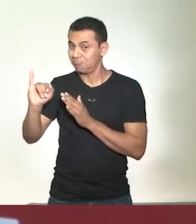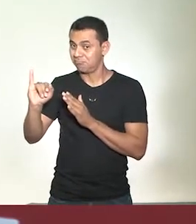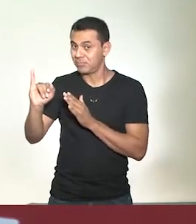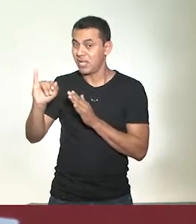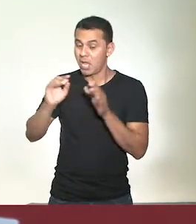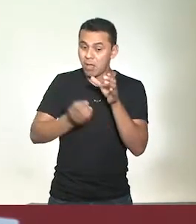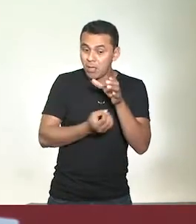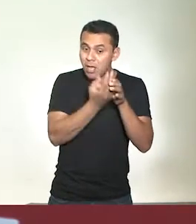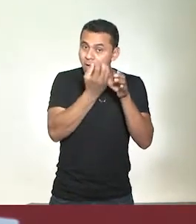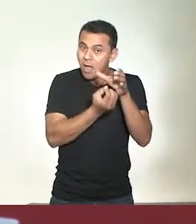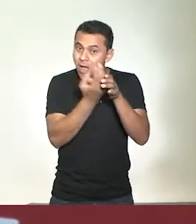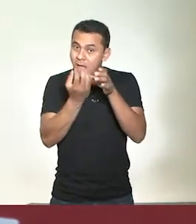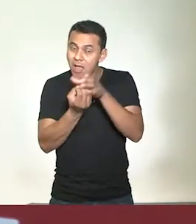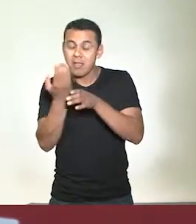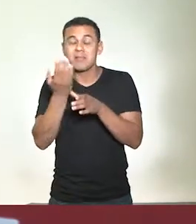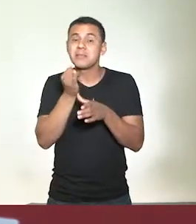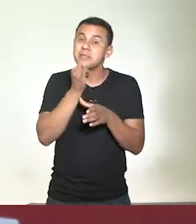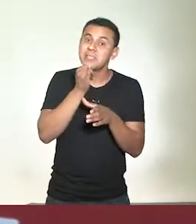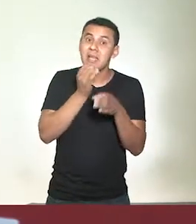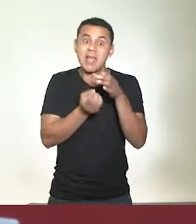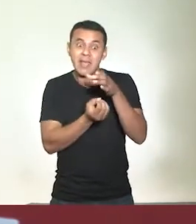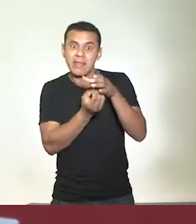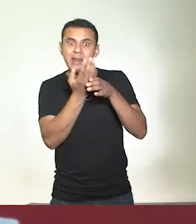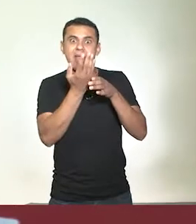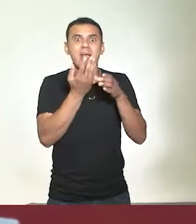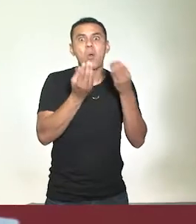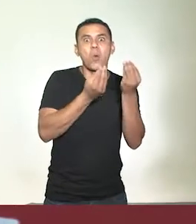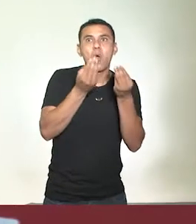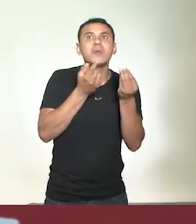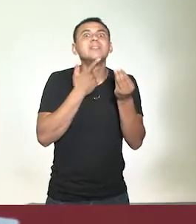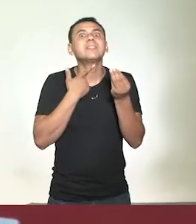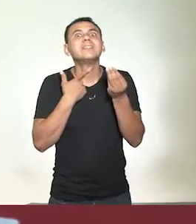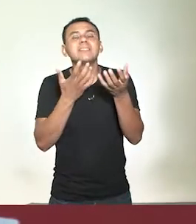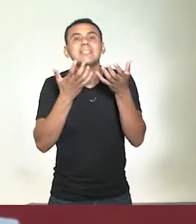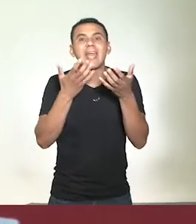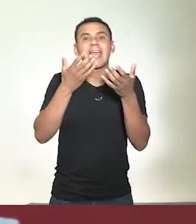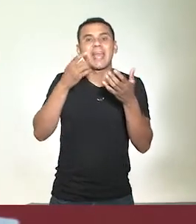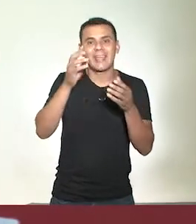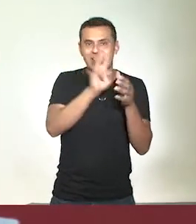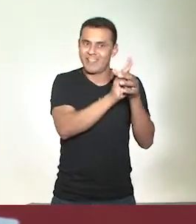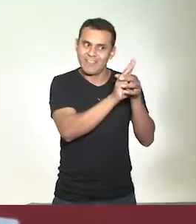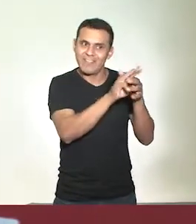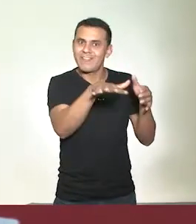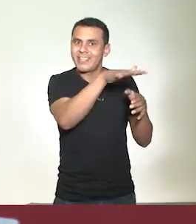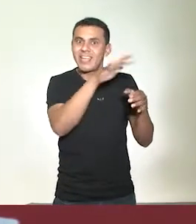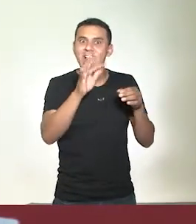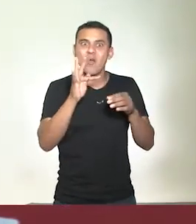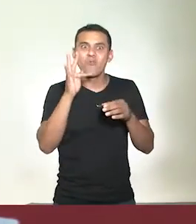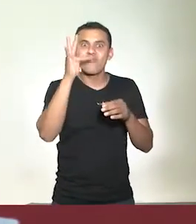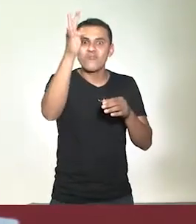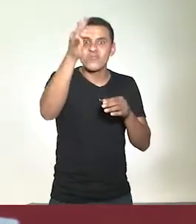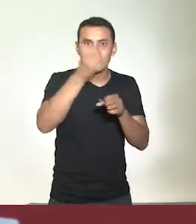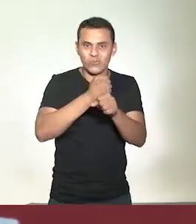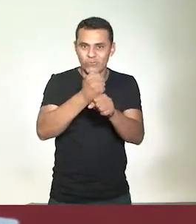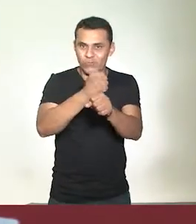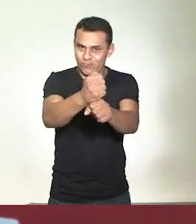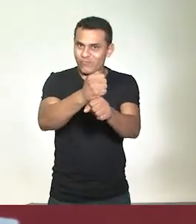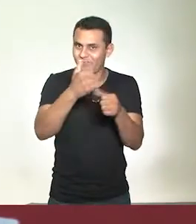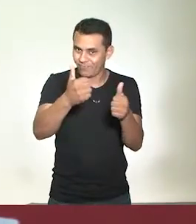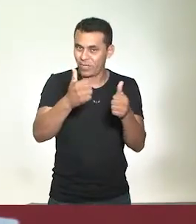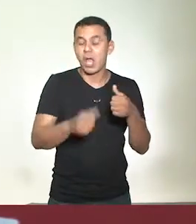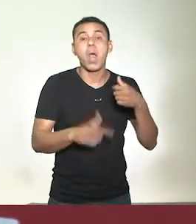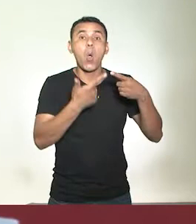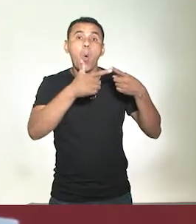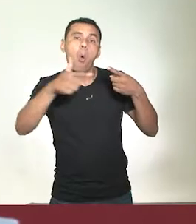criar a vamos assim a imagem do que nós queremos para a universidade no futuro e